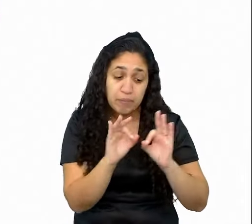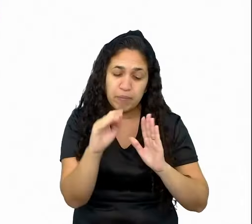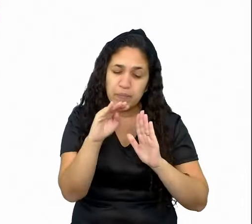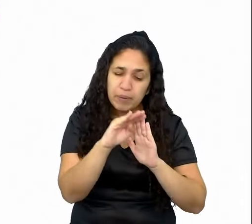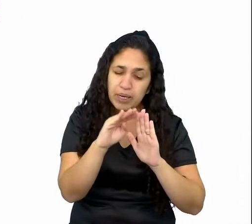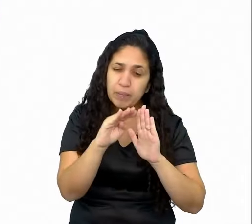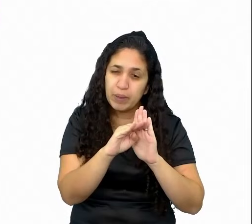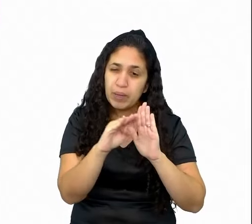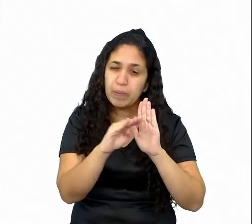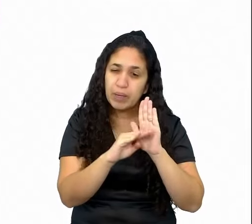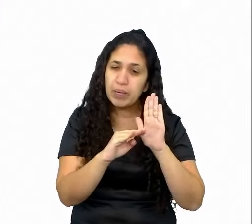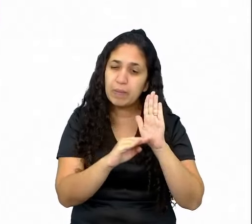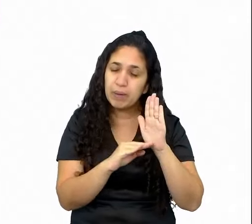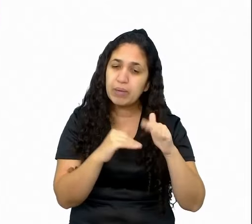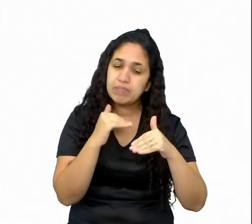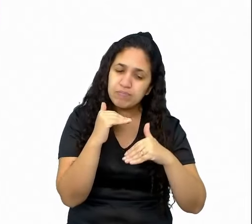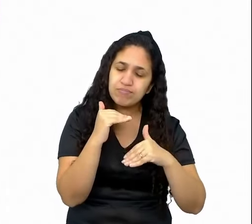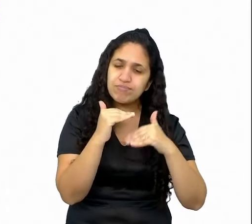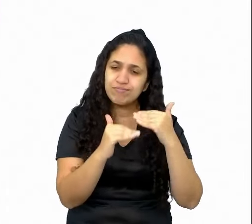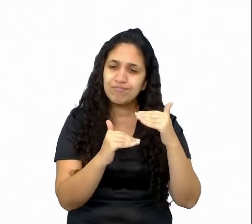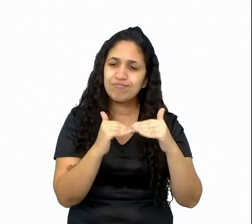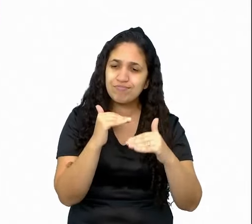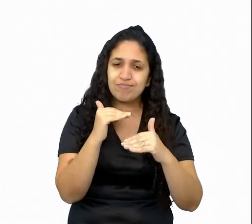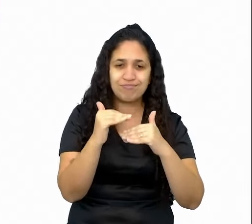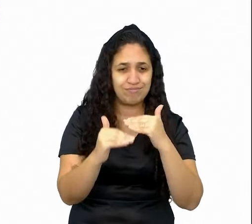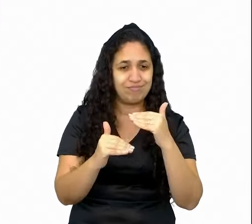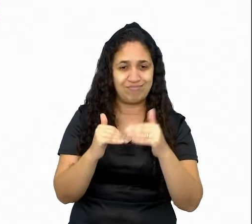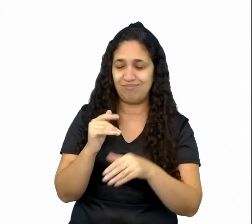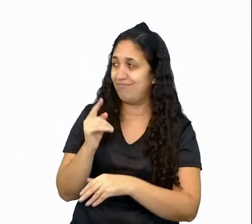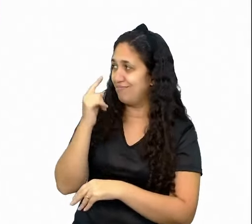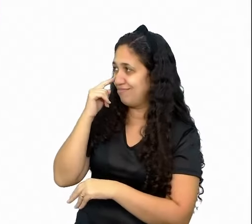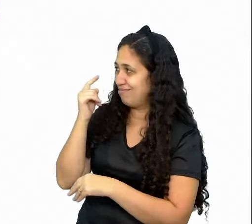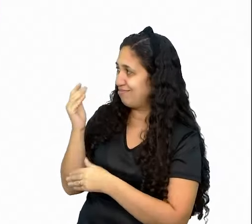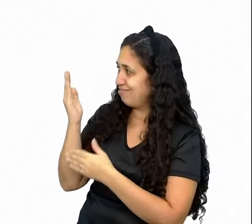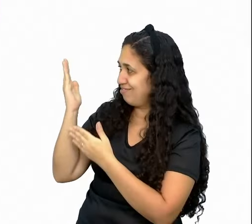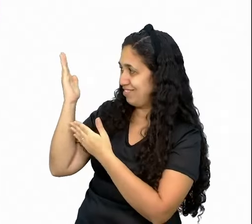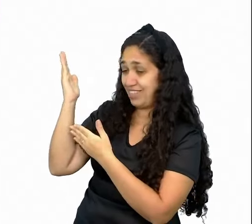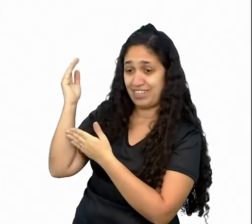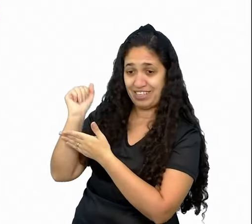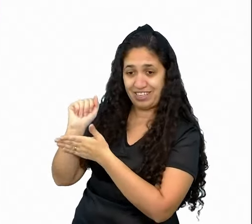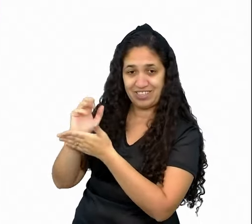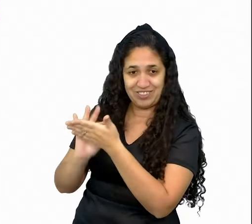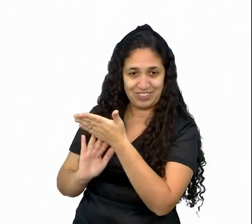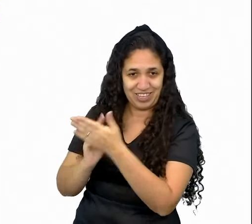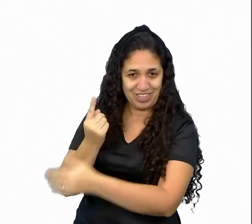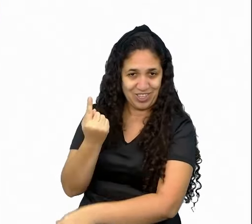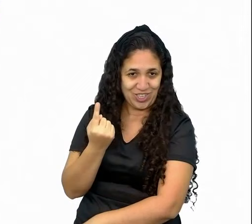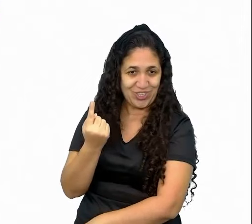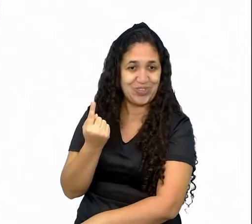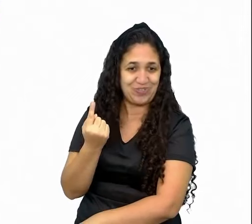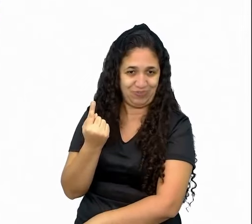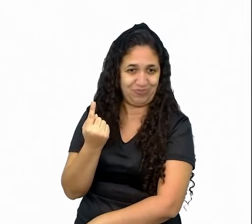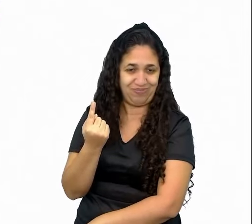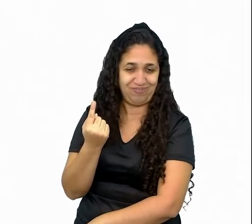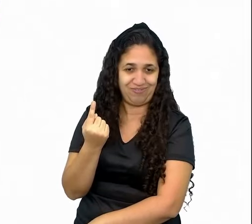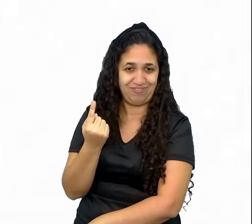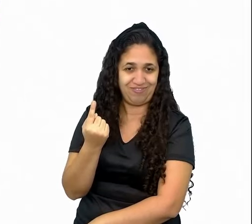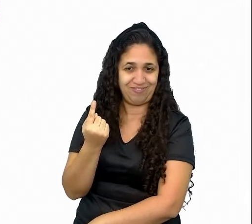precisa traçar esse passo a passo. Aqui nós temos uma atividade, que é a primeira